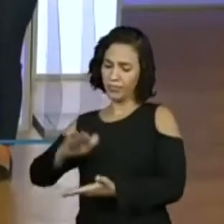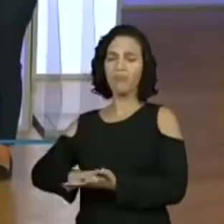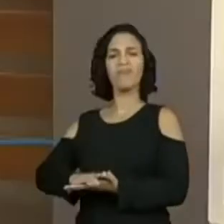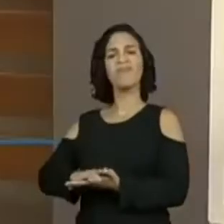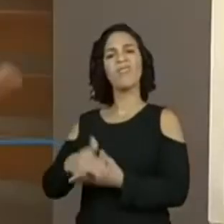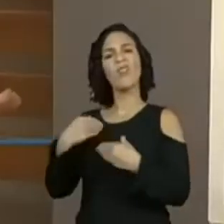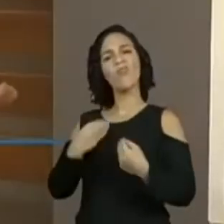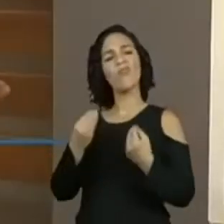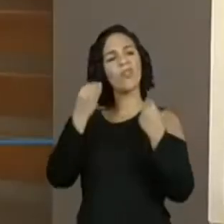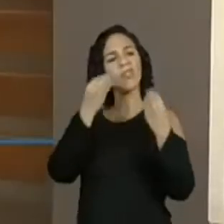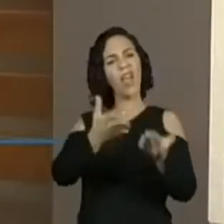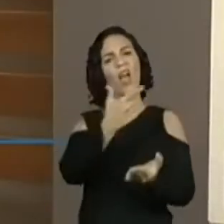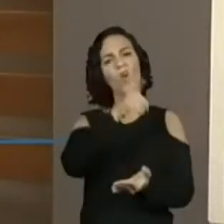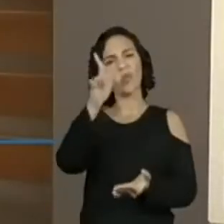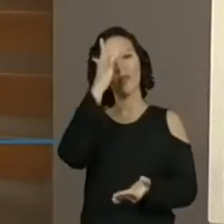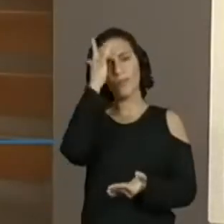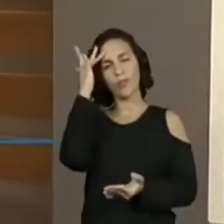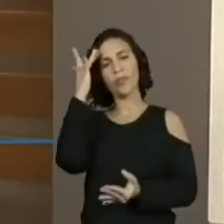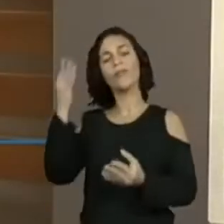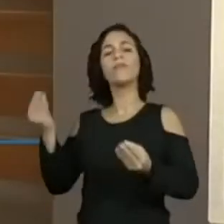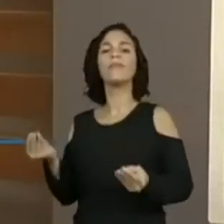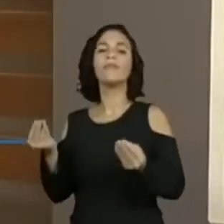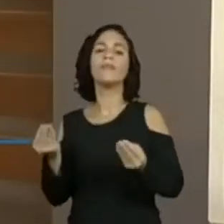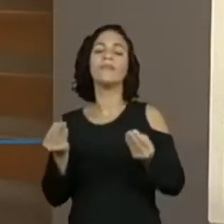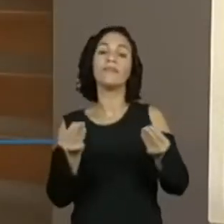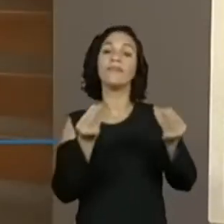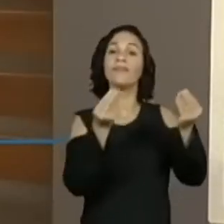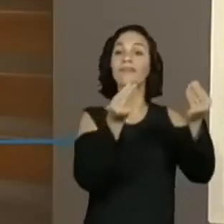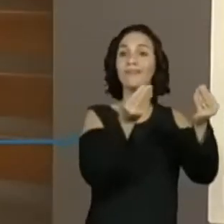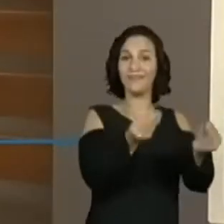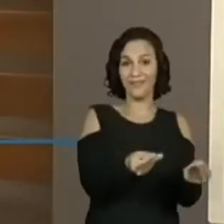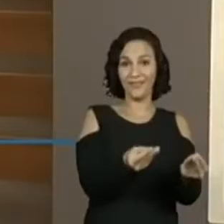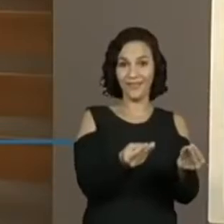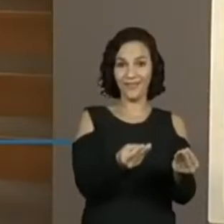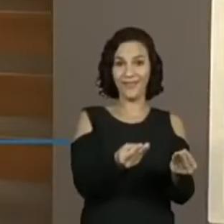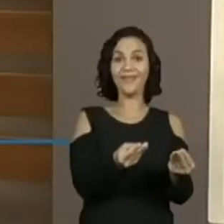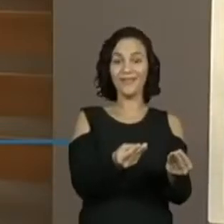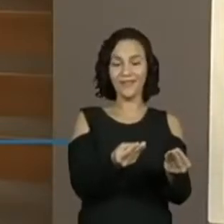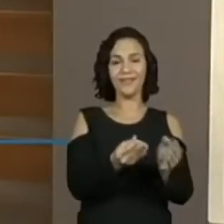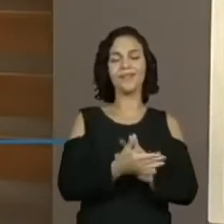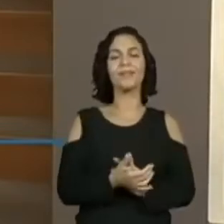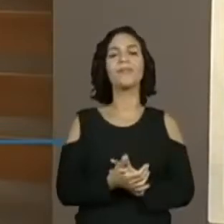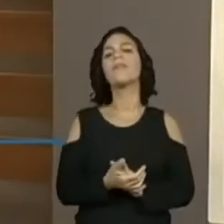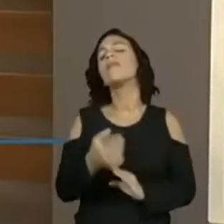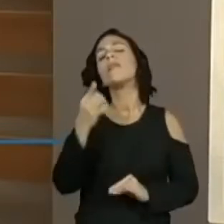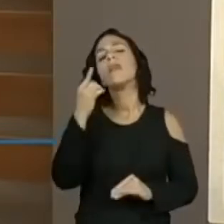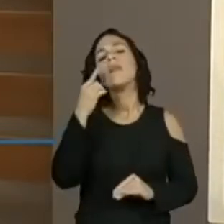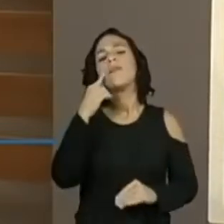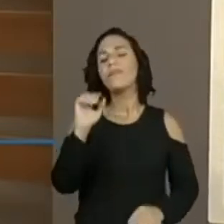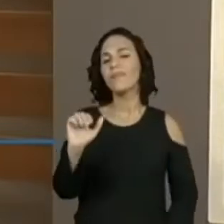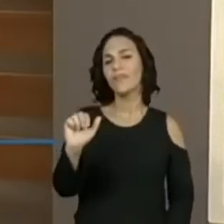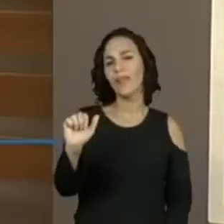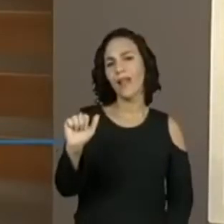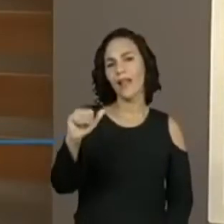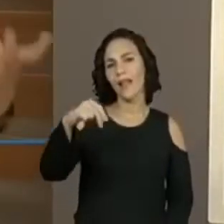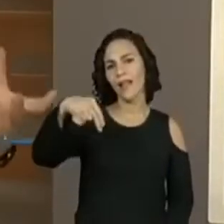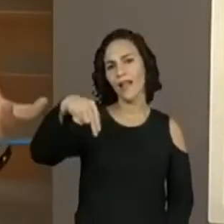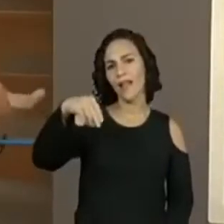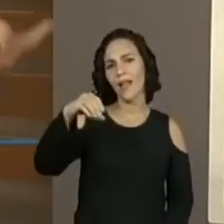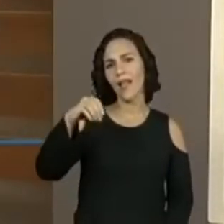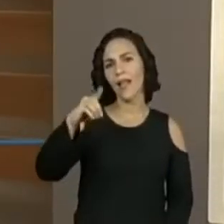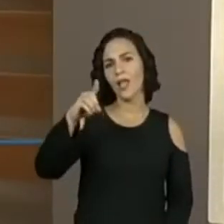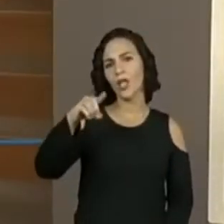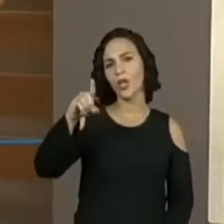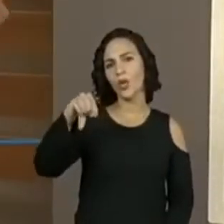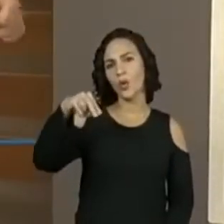palavra? São aquelas pessoas que não se identificam, elas fazem algo, mas elas preferem que o nome dela não saia, ou então o rosto dela não